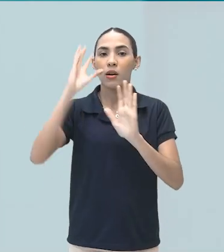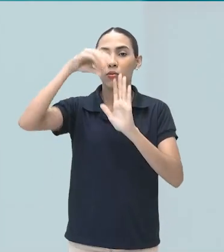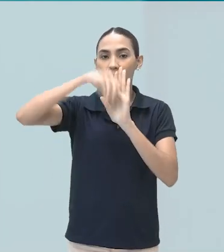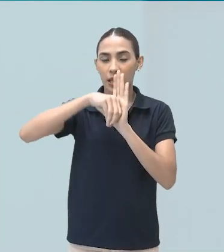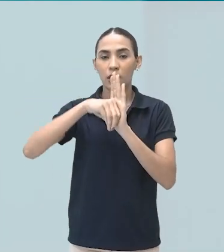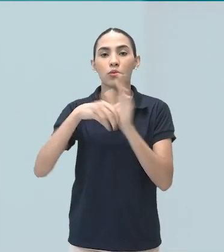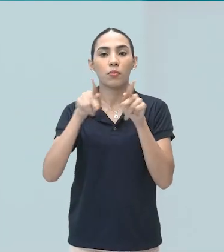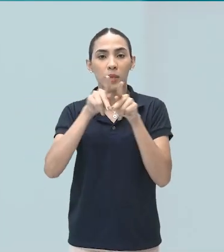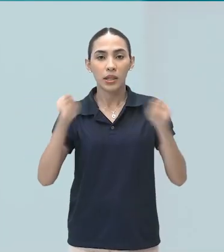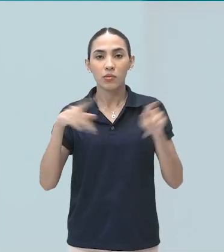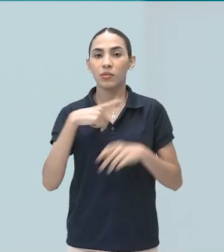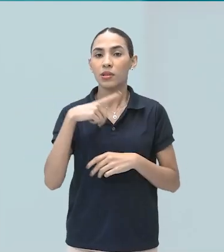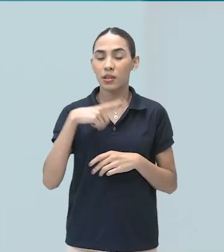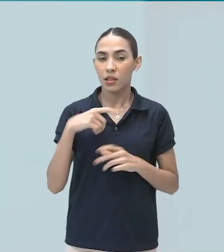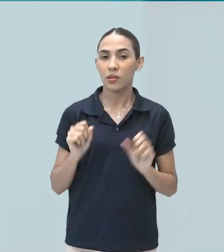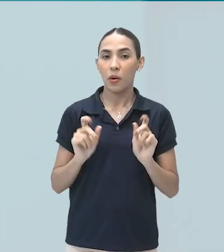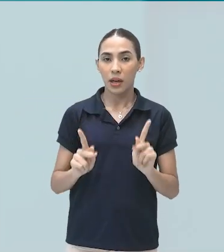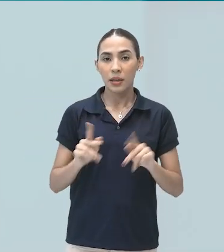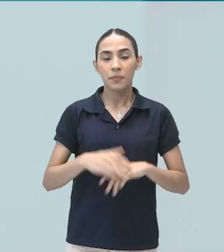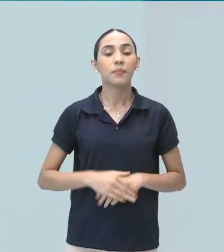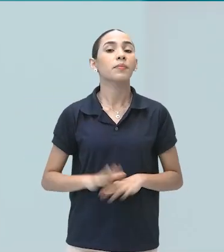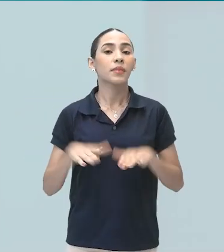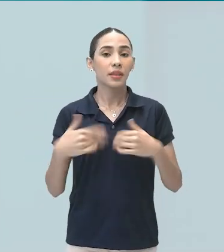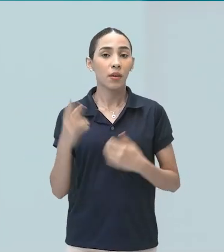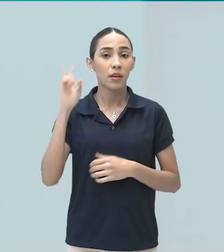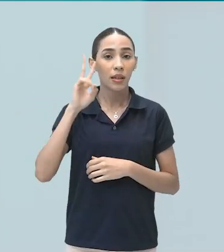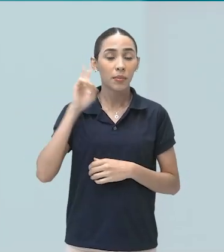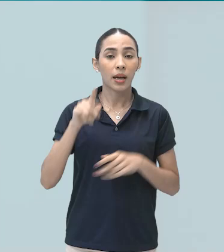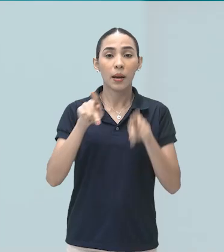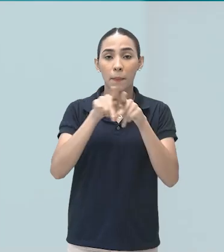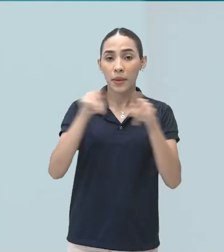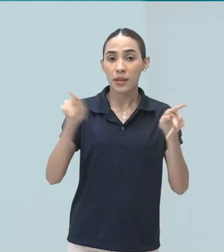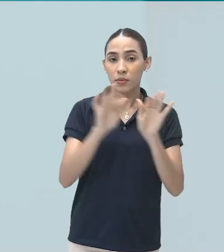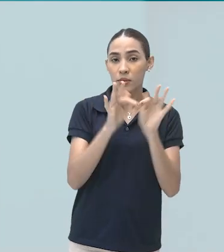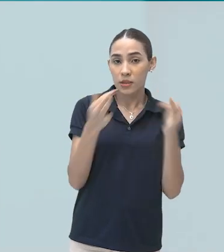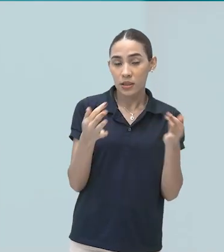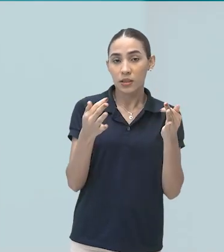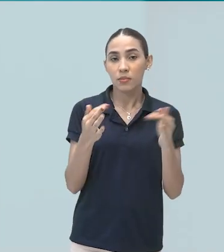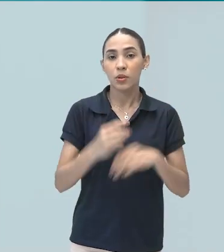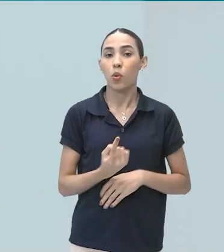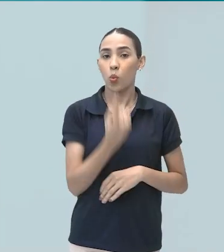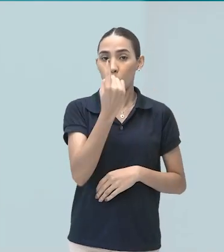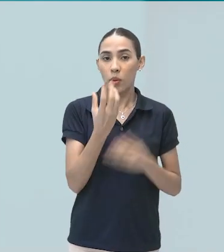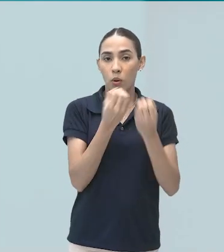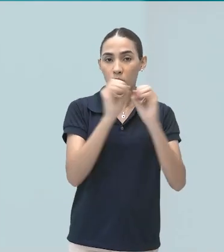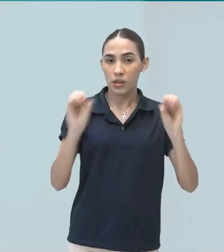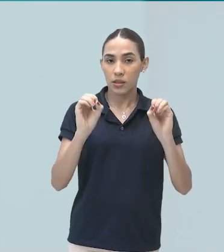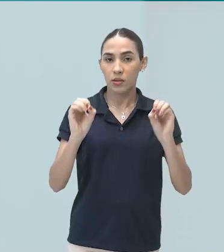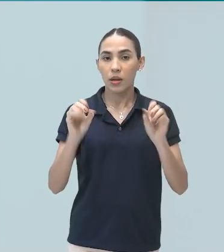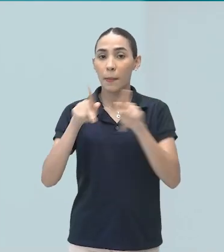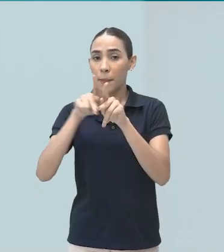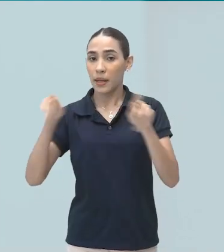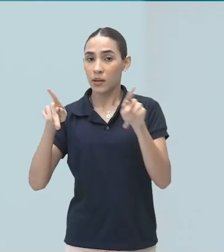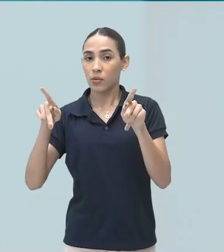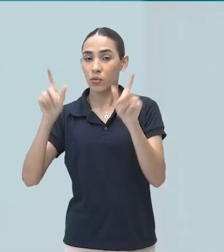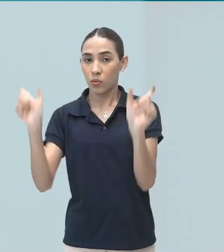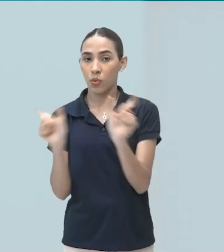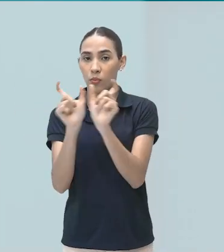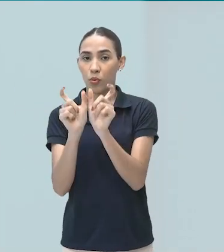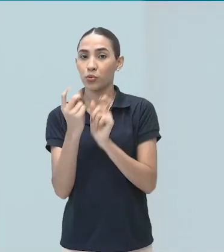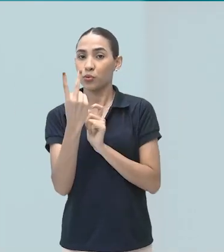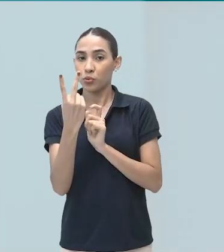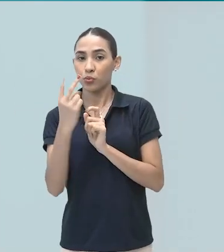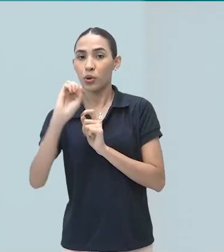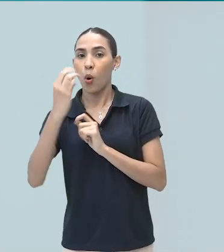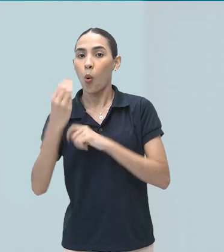esse período possui, ok? Então, vamos relembrar: período simples, uma oração. Período composto, duas